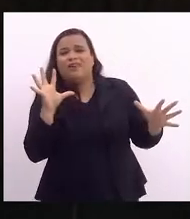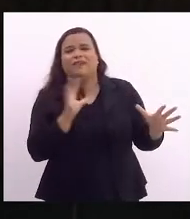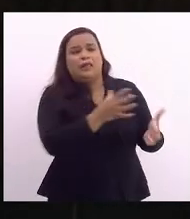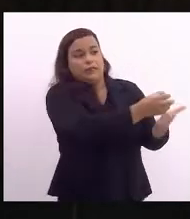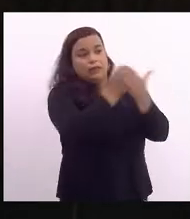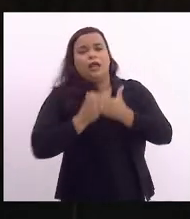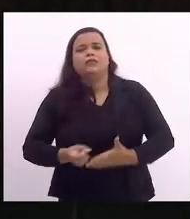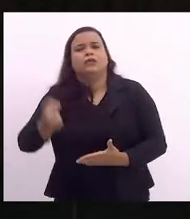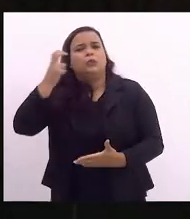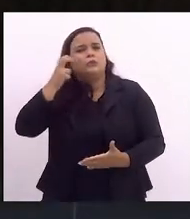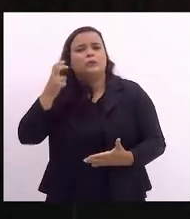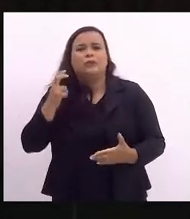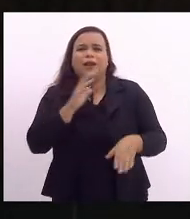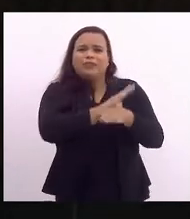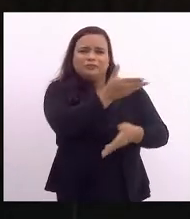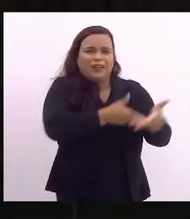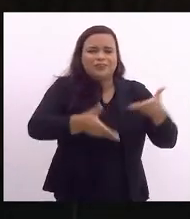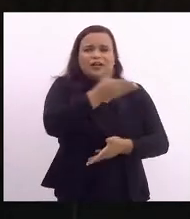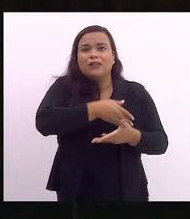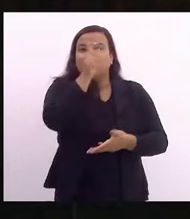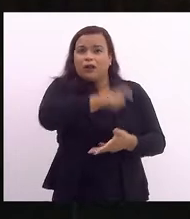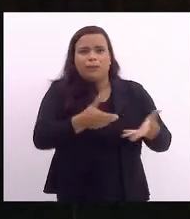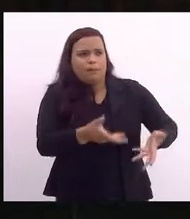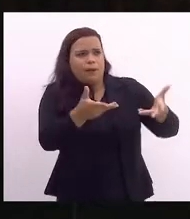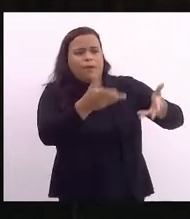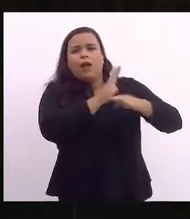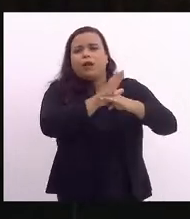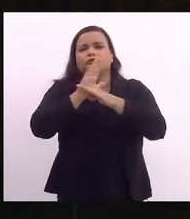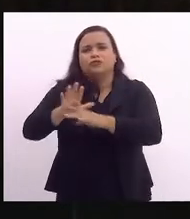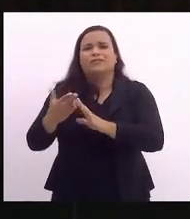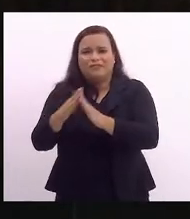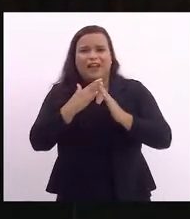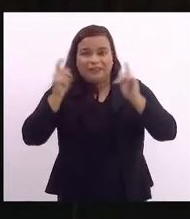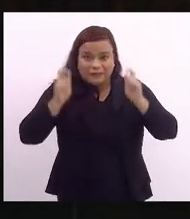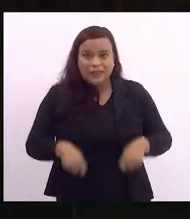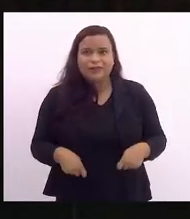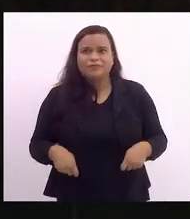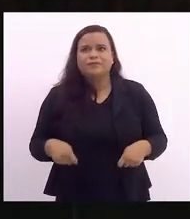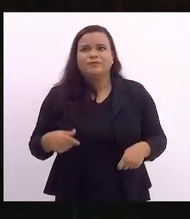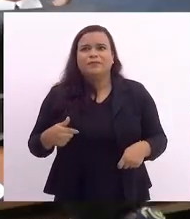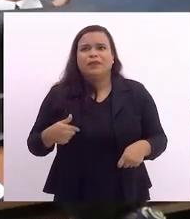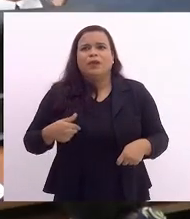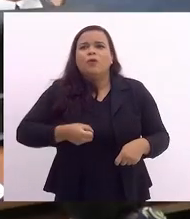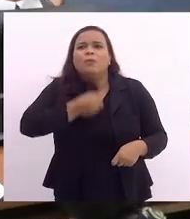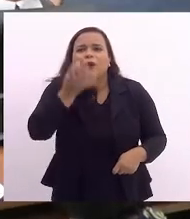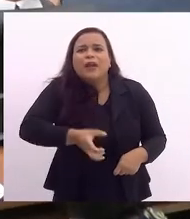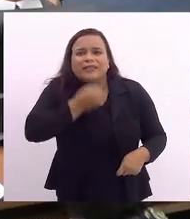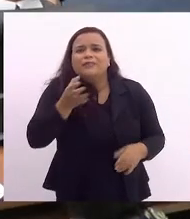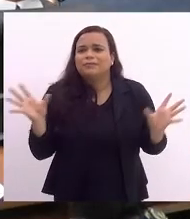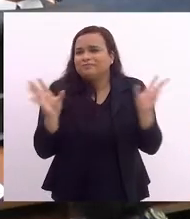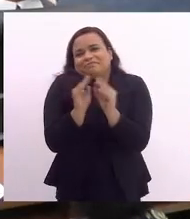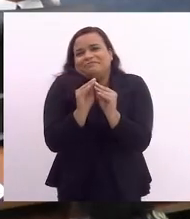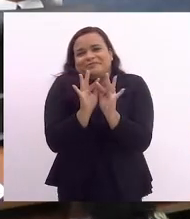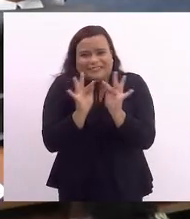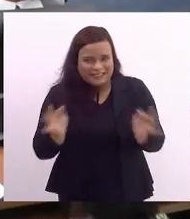para a cultura, que ela pode ser uma potência muito grande para a nossa favela. É, eu vou fazer uma poesia aqui, bem